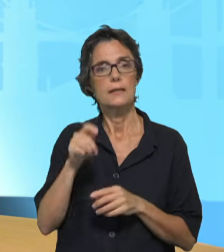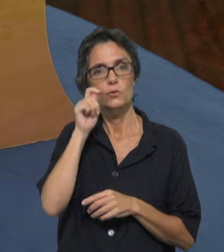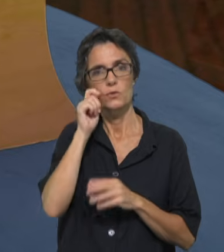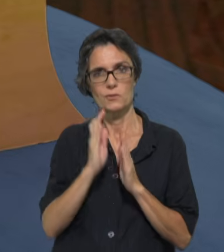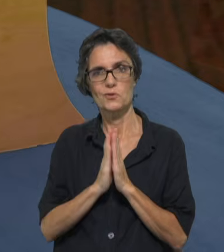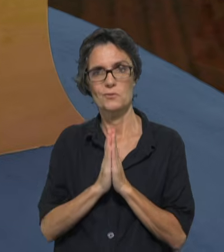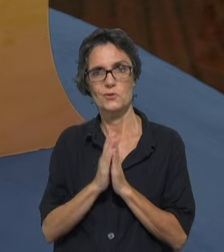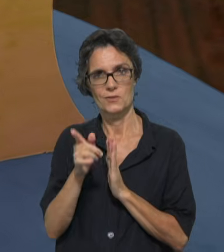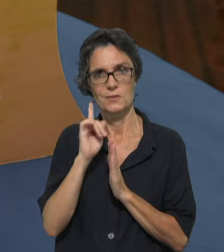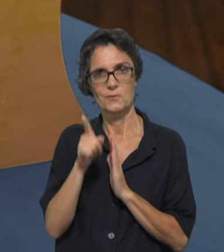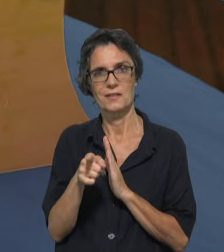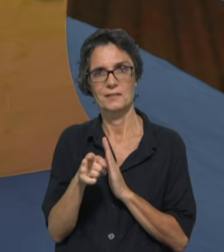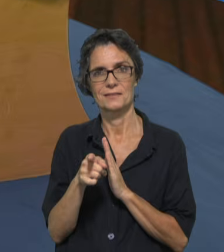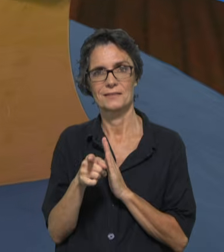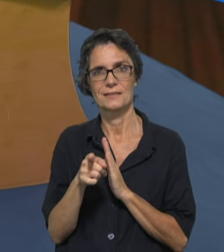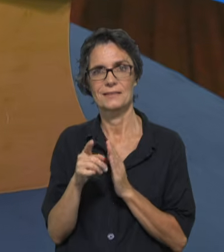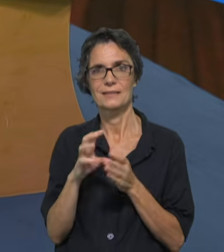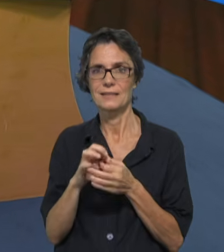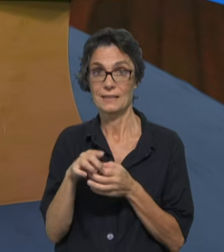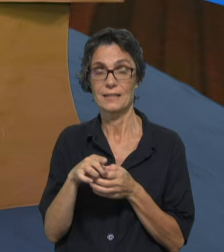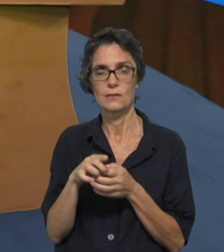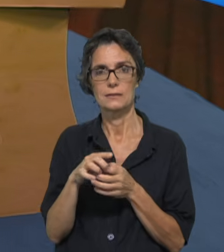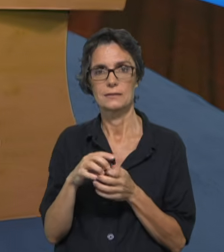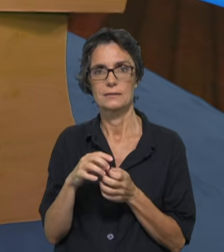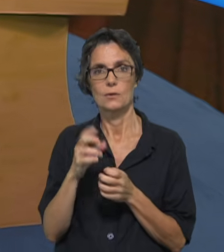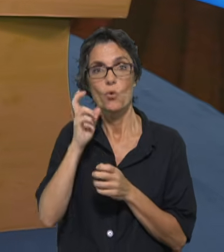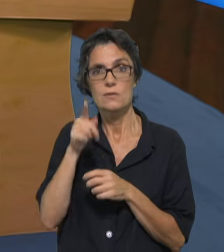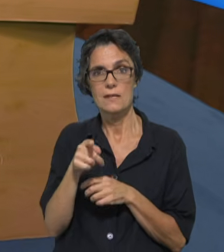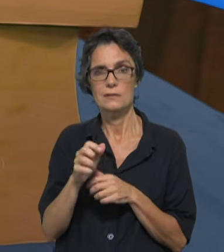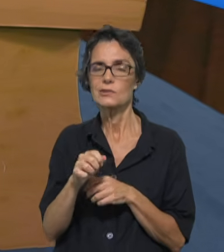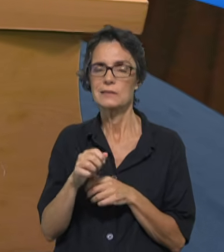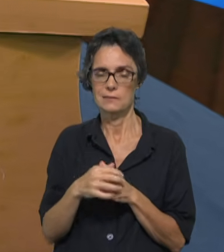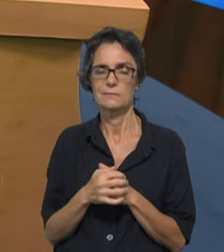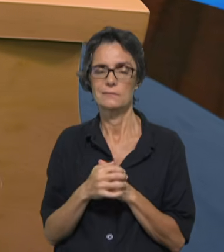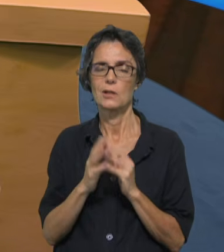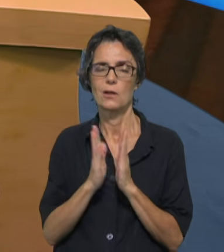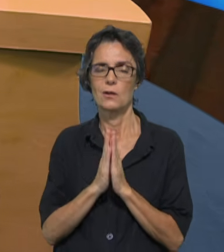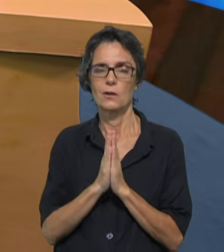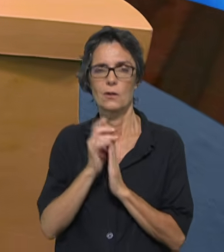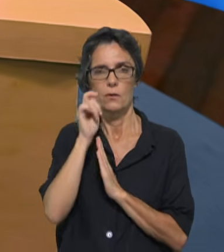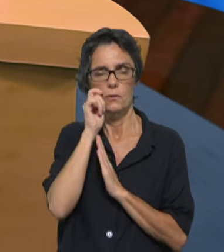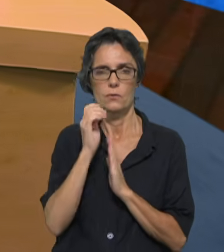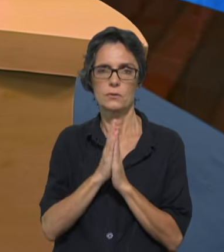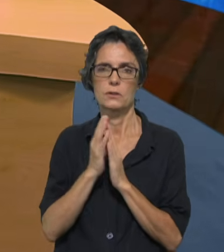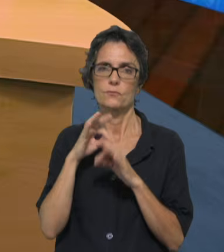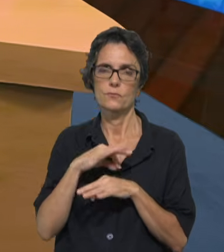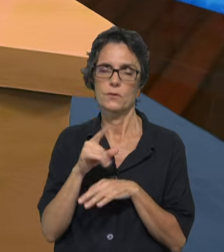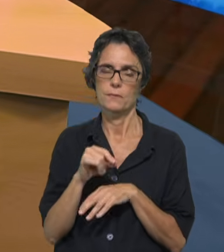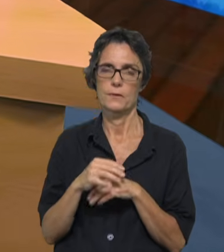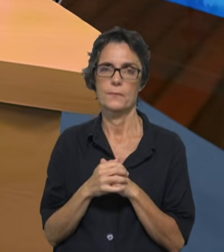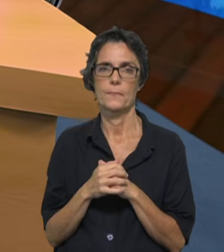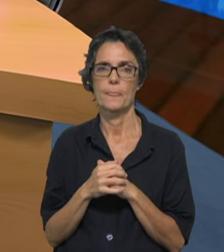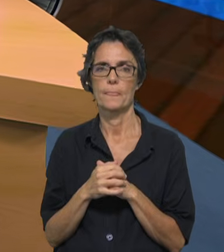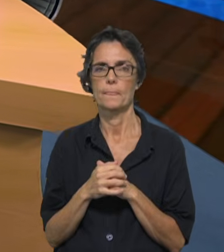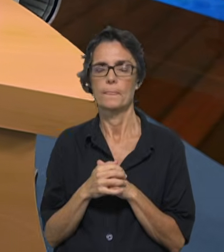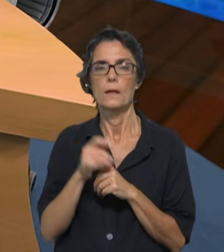quem nos visita? Sim, do turismo religioso, do turismo espiritual, onde se insere o turismo religioso, porque o